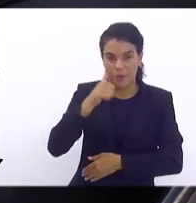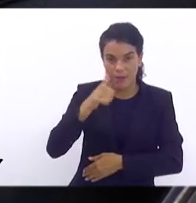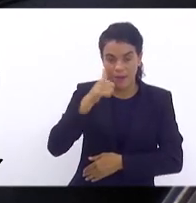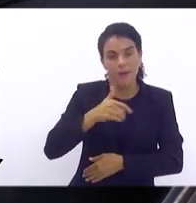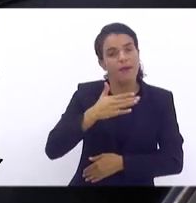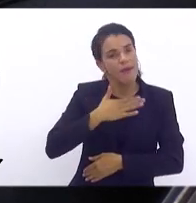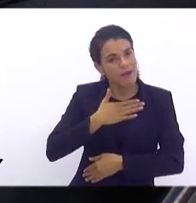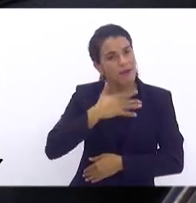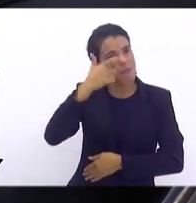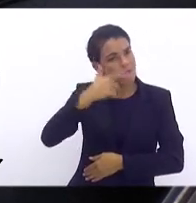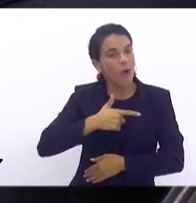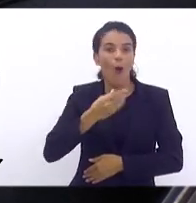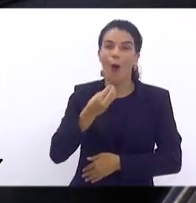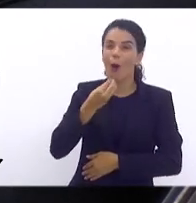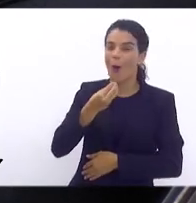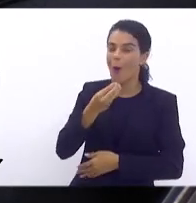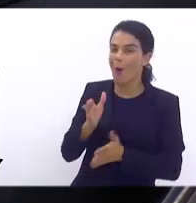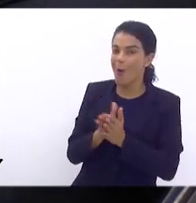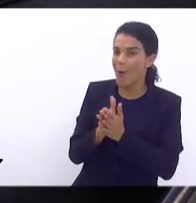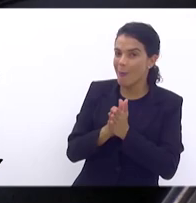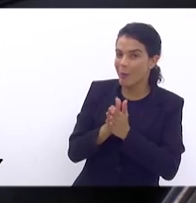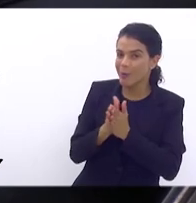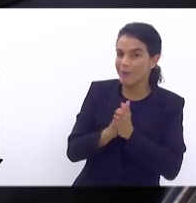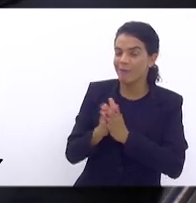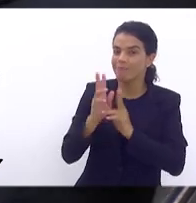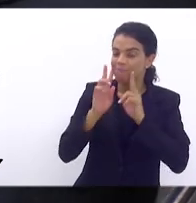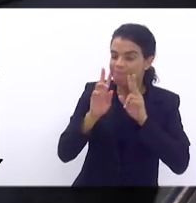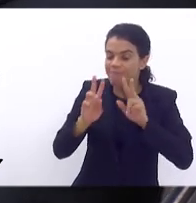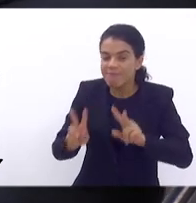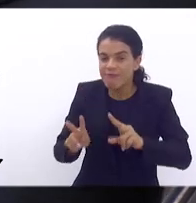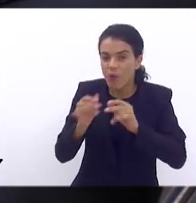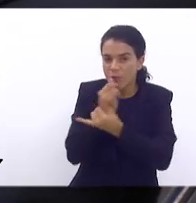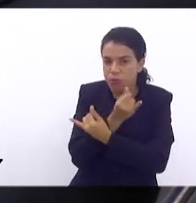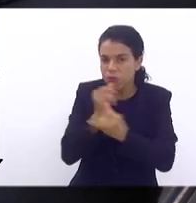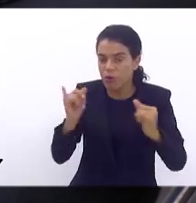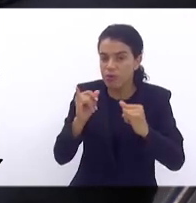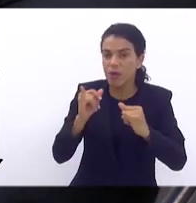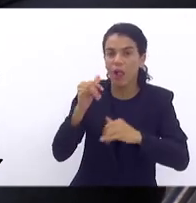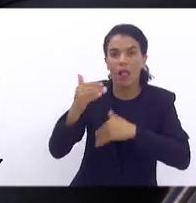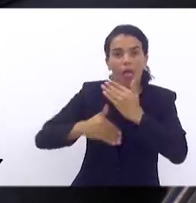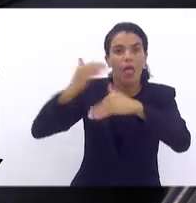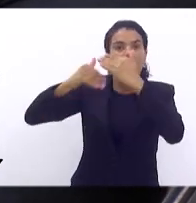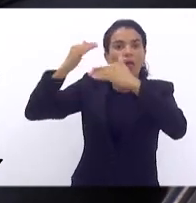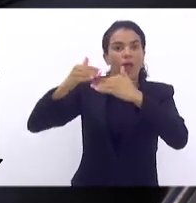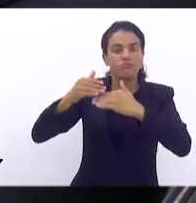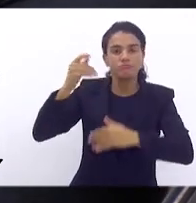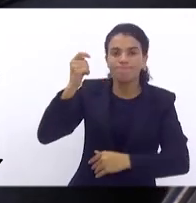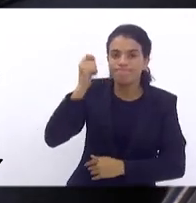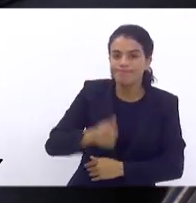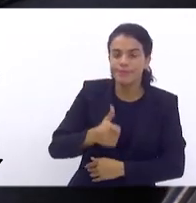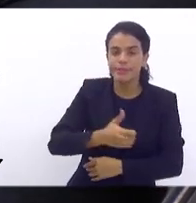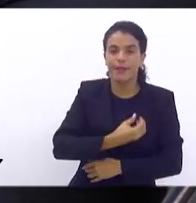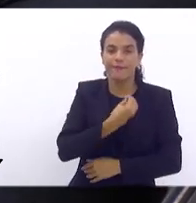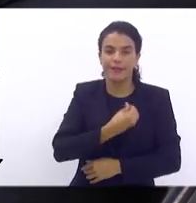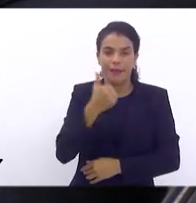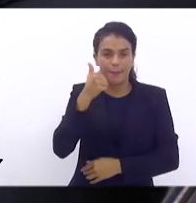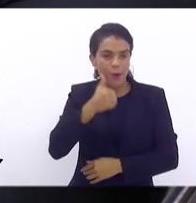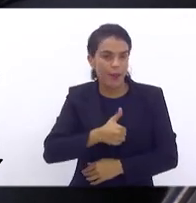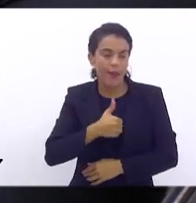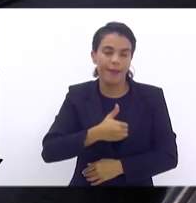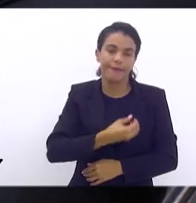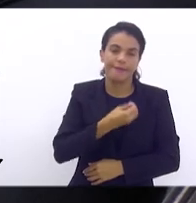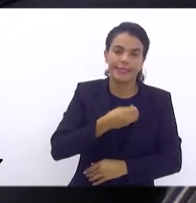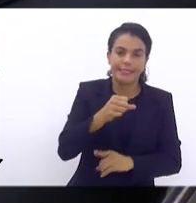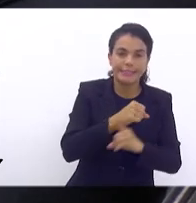eu tive essa oportunidade de ver o impacto do avanço das novas tecnologias na vida das mulheres na vida